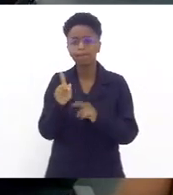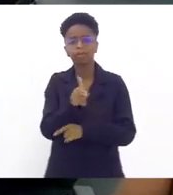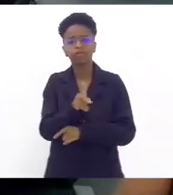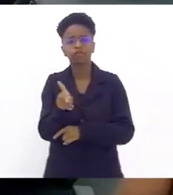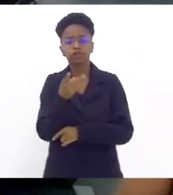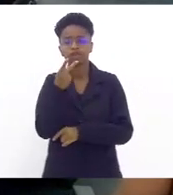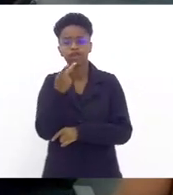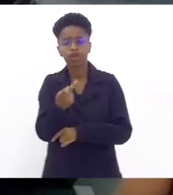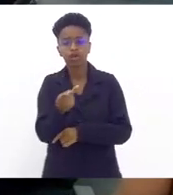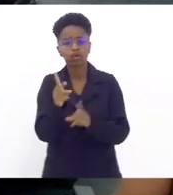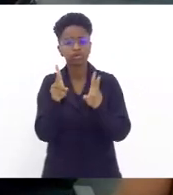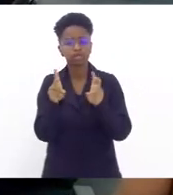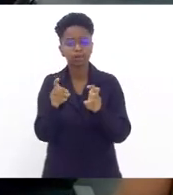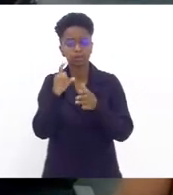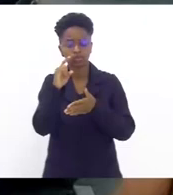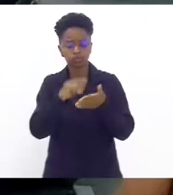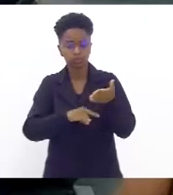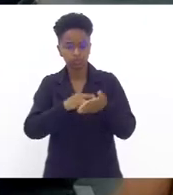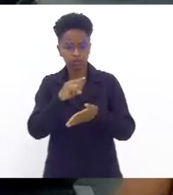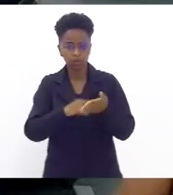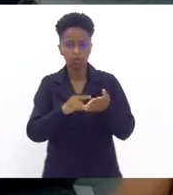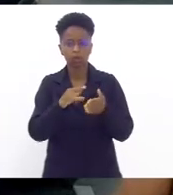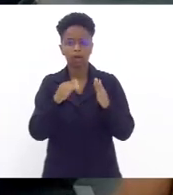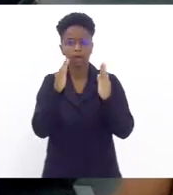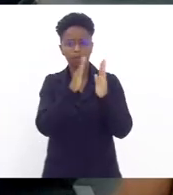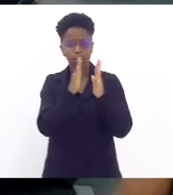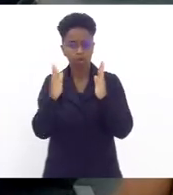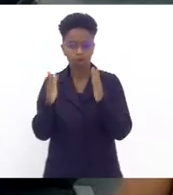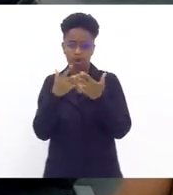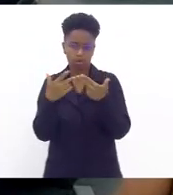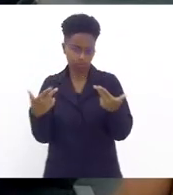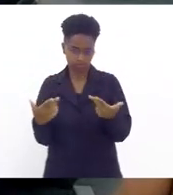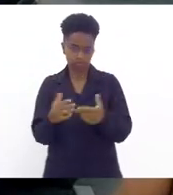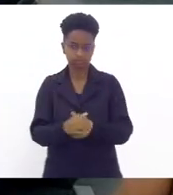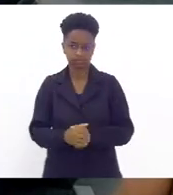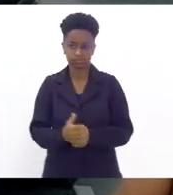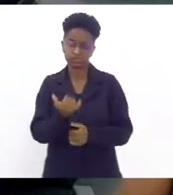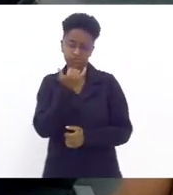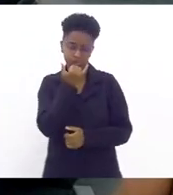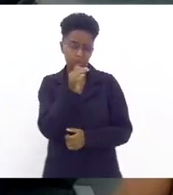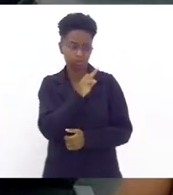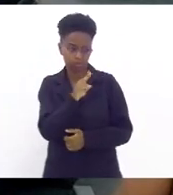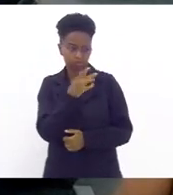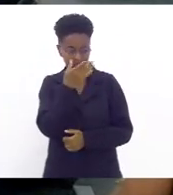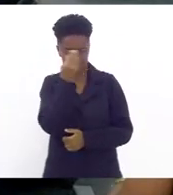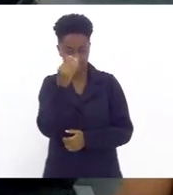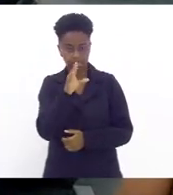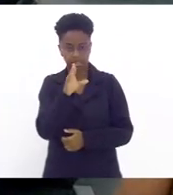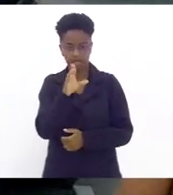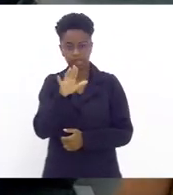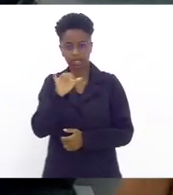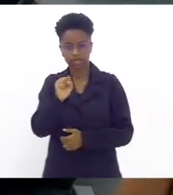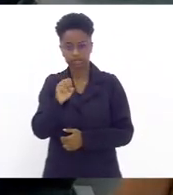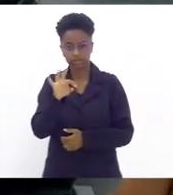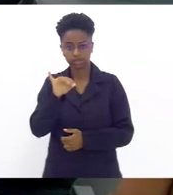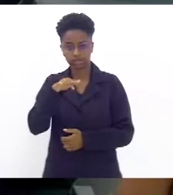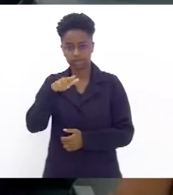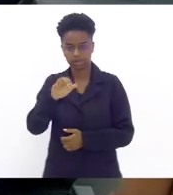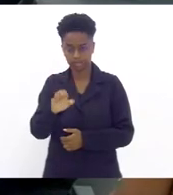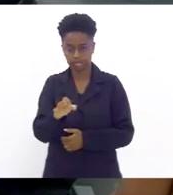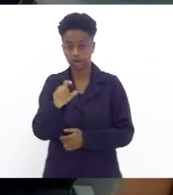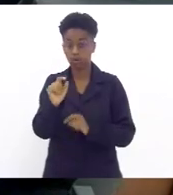é do de documentação e do Acer então perdão Cristiane uma das questões que eu levantei lá